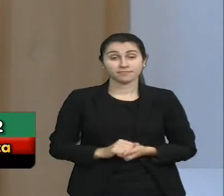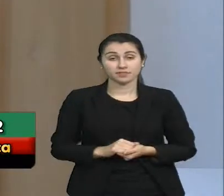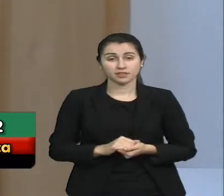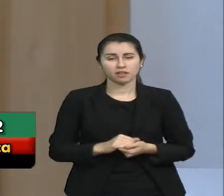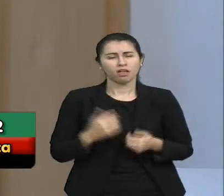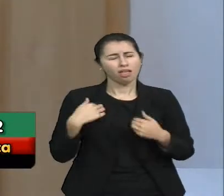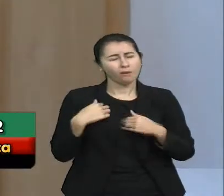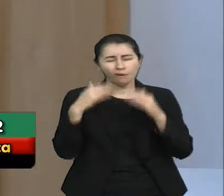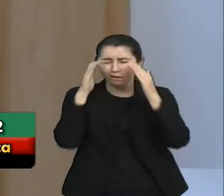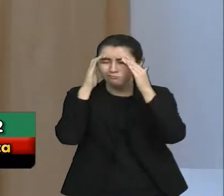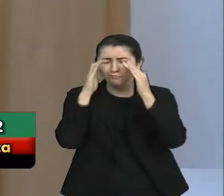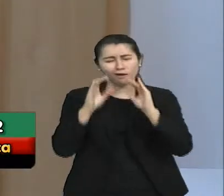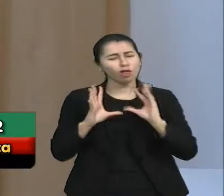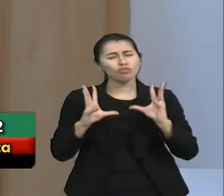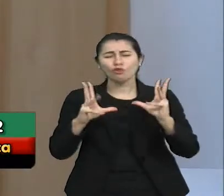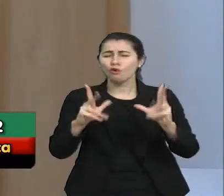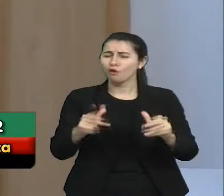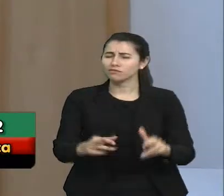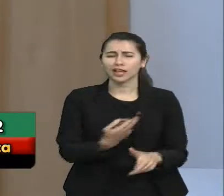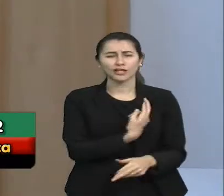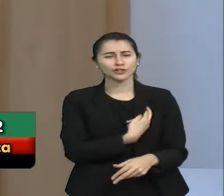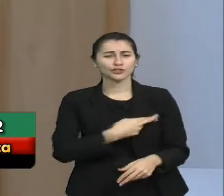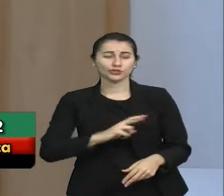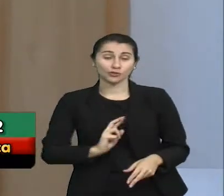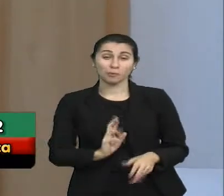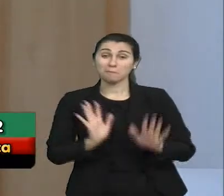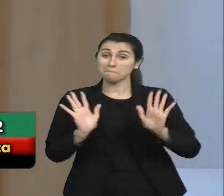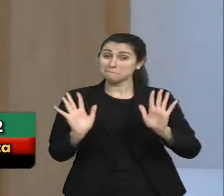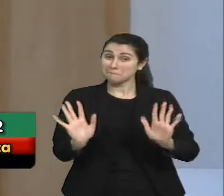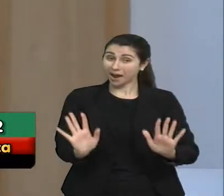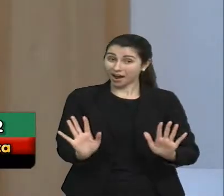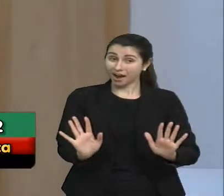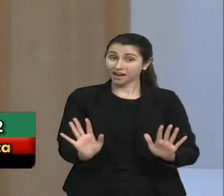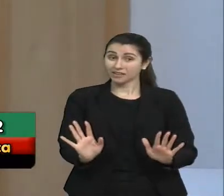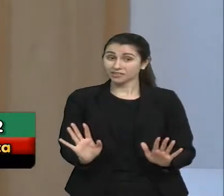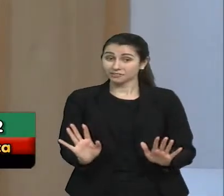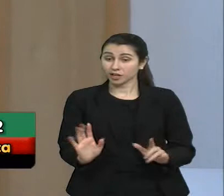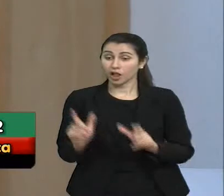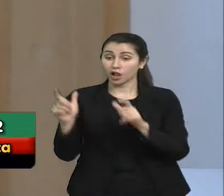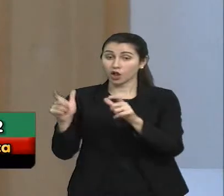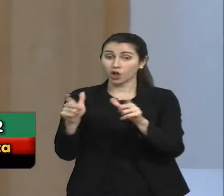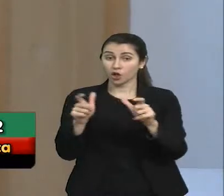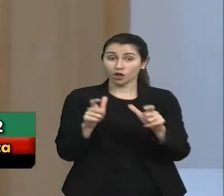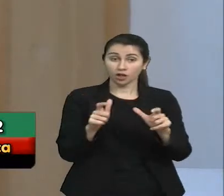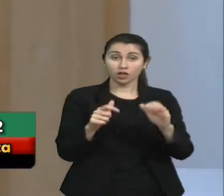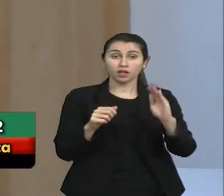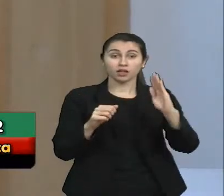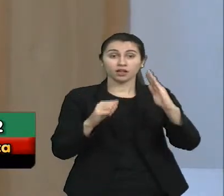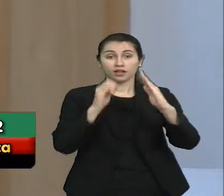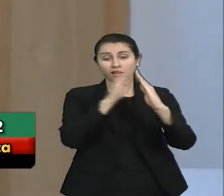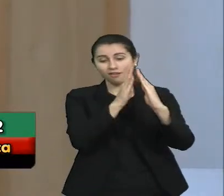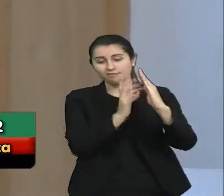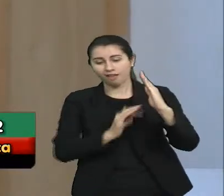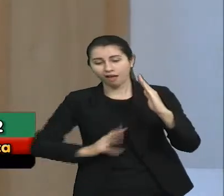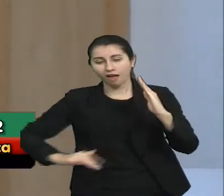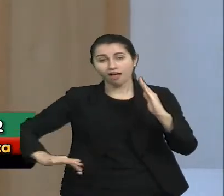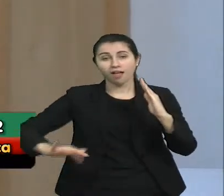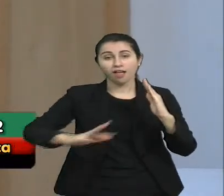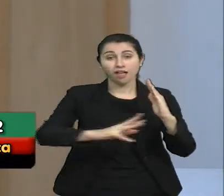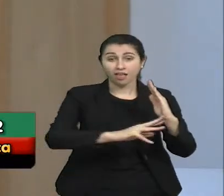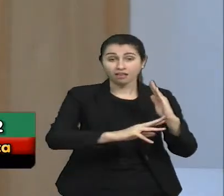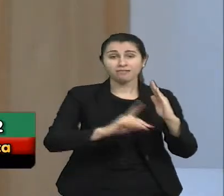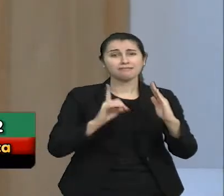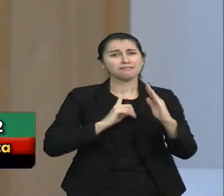respeito a todas as religiões, mas os terreiros estão sendo depredados lá fora.